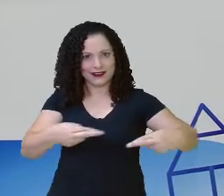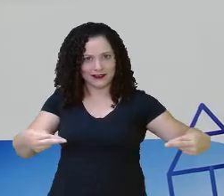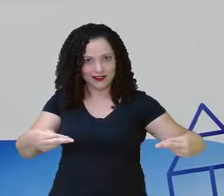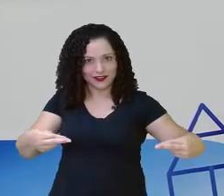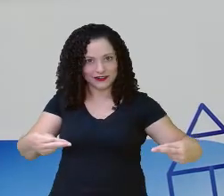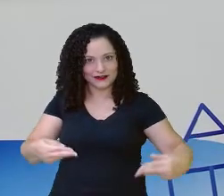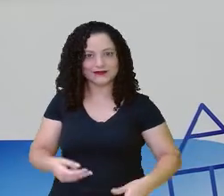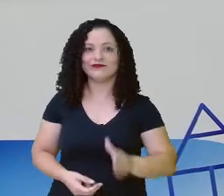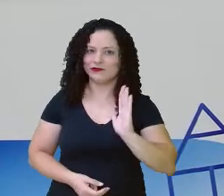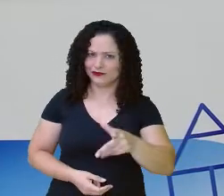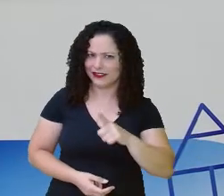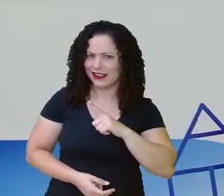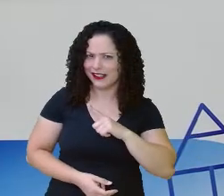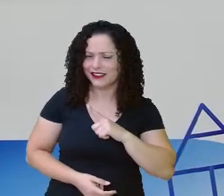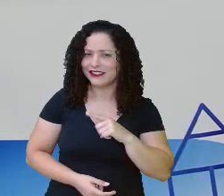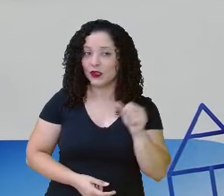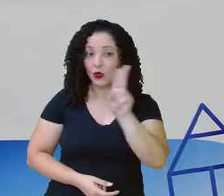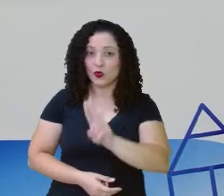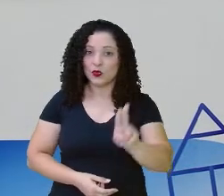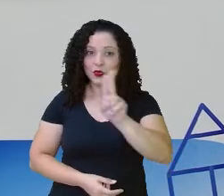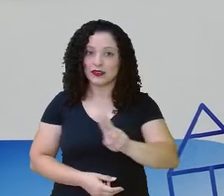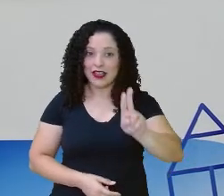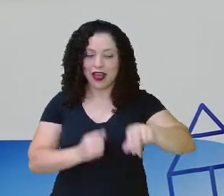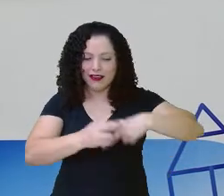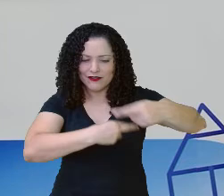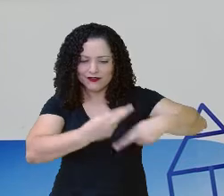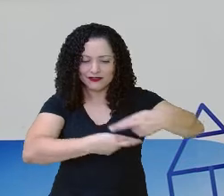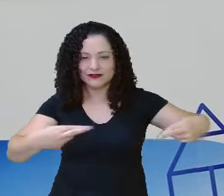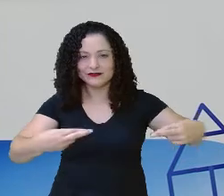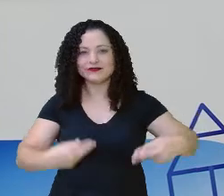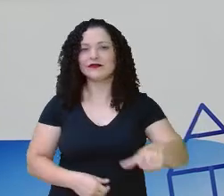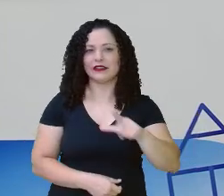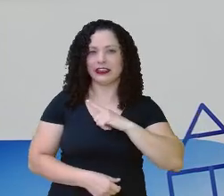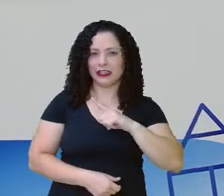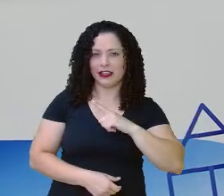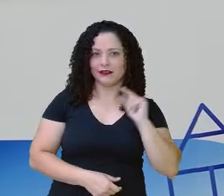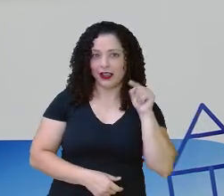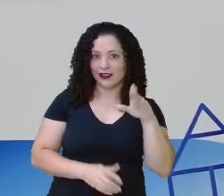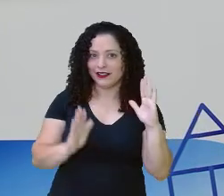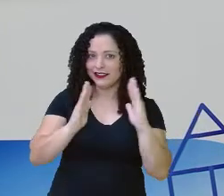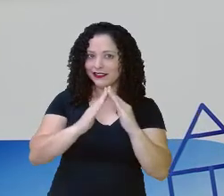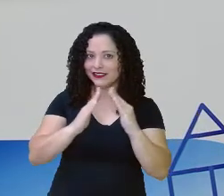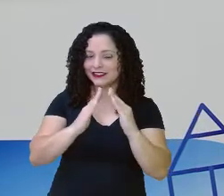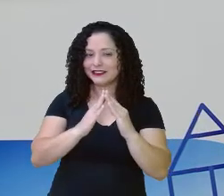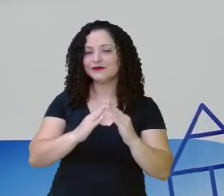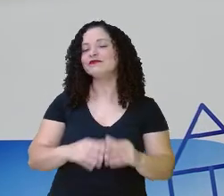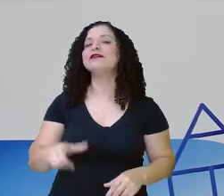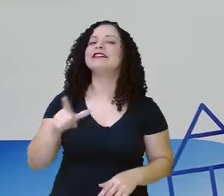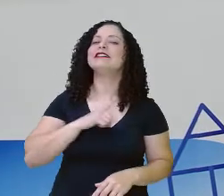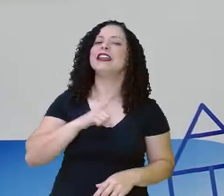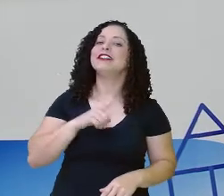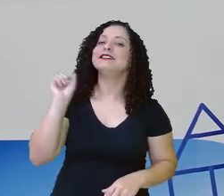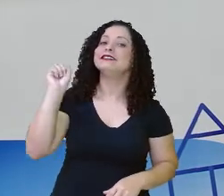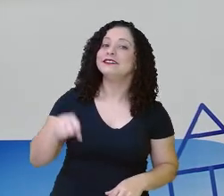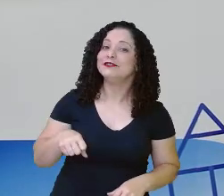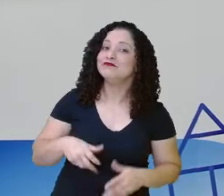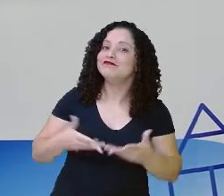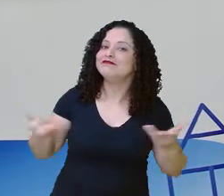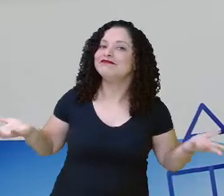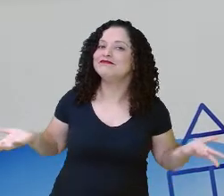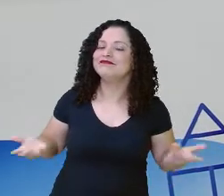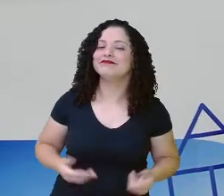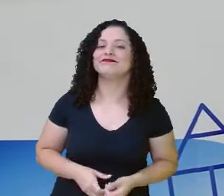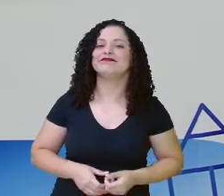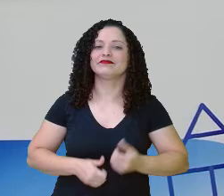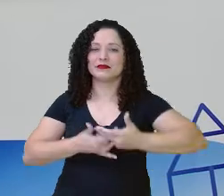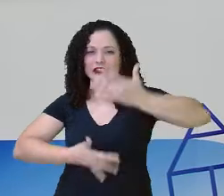materiais reciclados, que foram reaproveitados? Tem algum objeto de decoração aí na sua casa? Tem ou não tem? Diga lá, professora Kedma, será